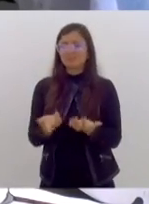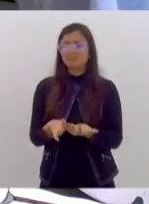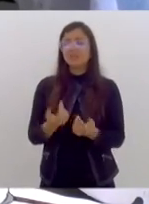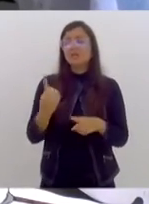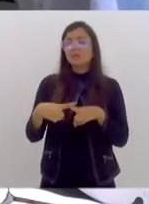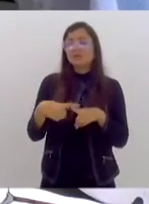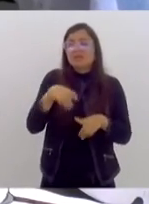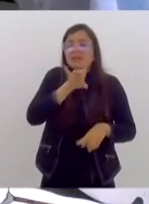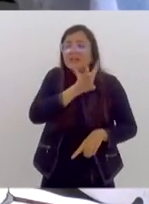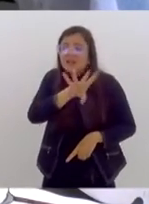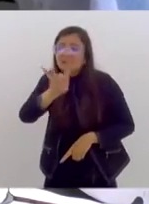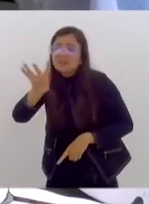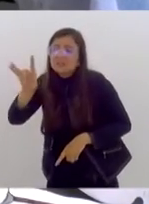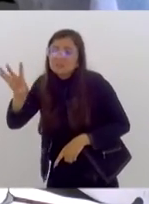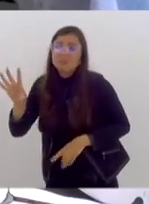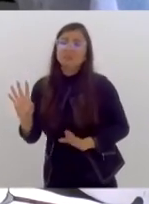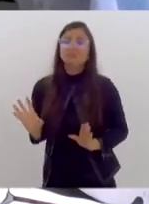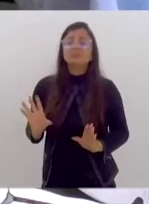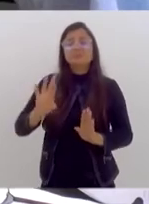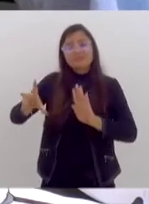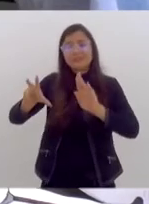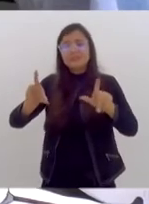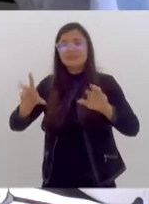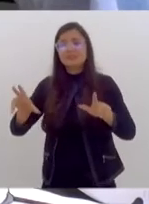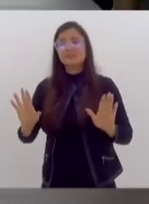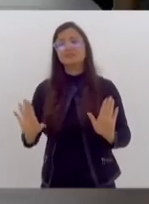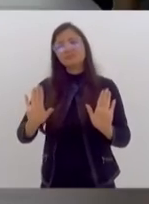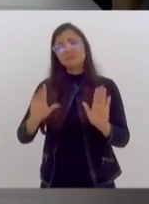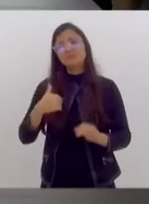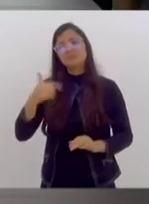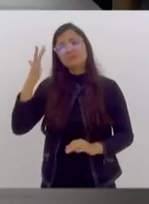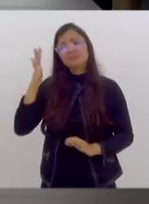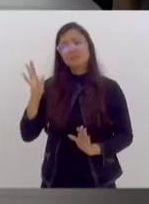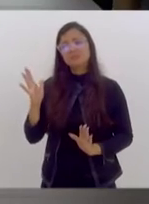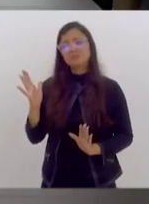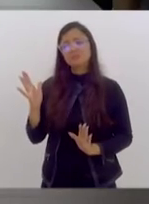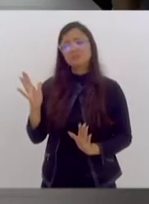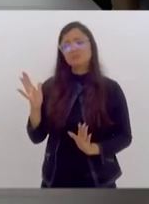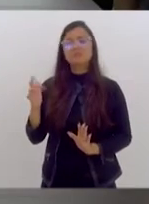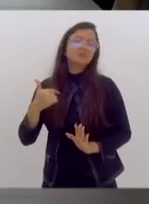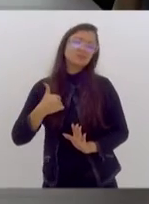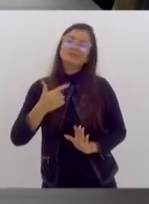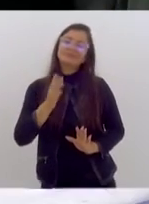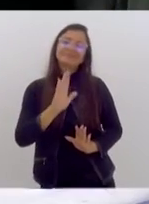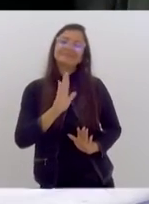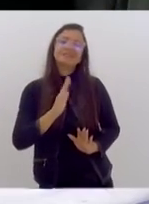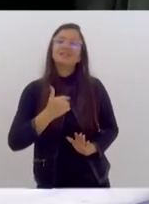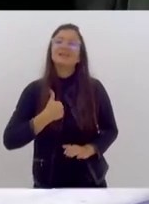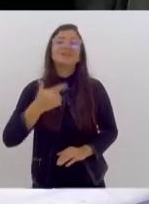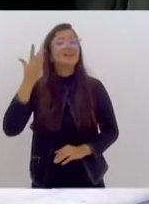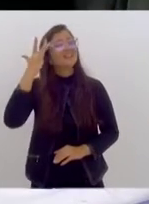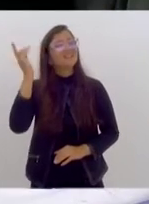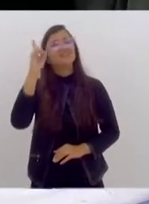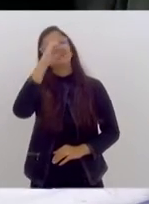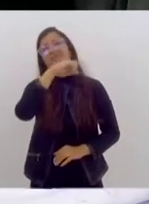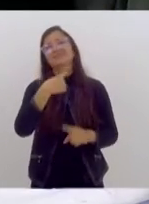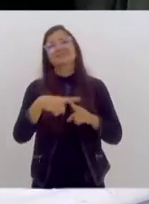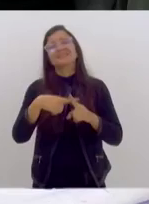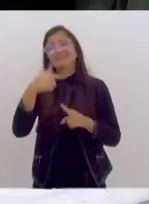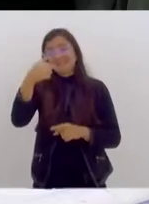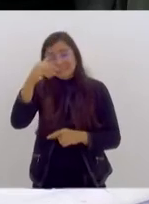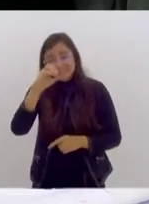sua autonomia e tudo eu acho que nessa questão é impossível proporcionar Deputado